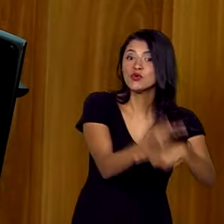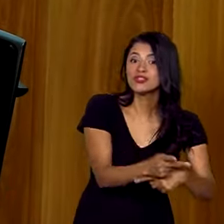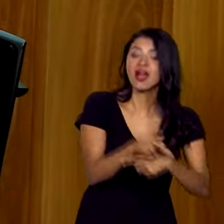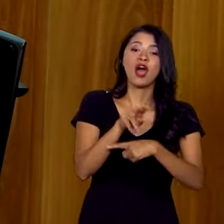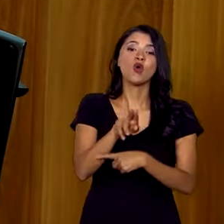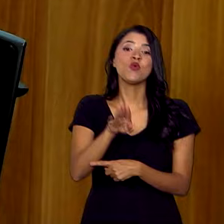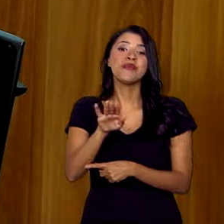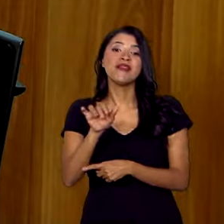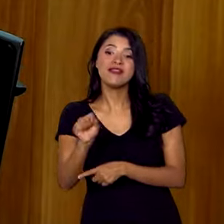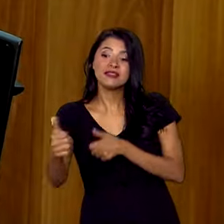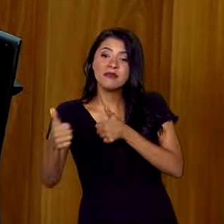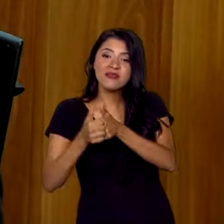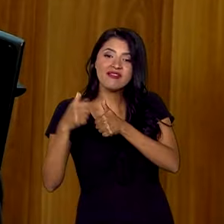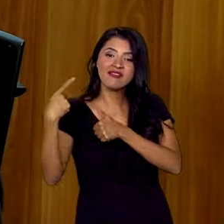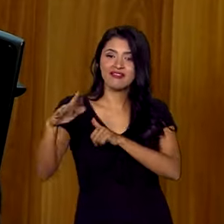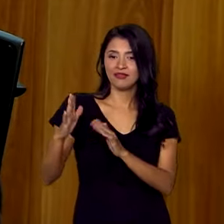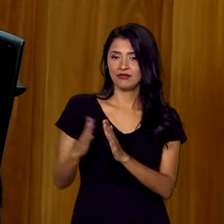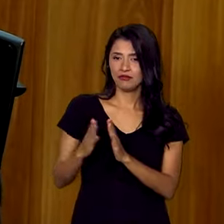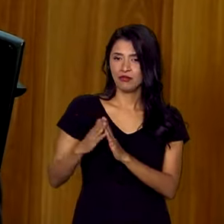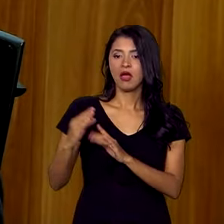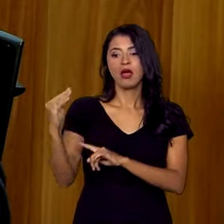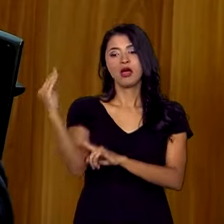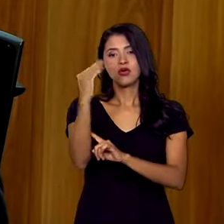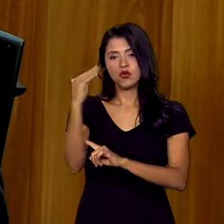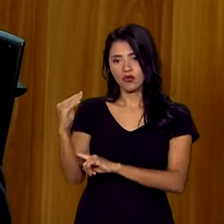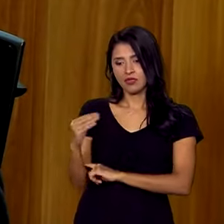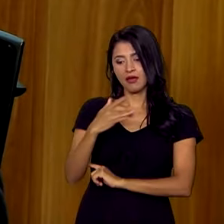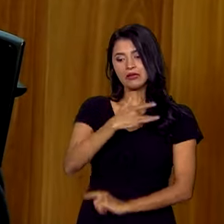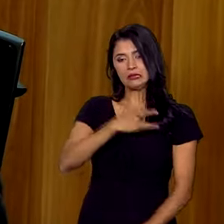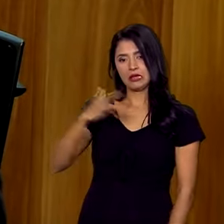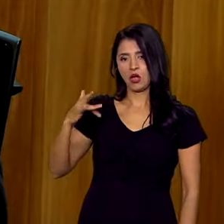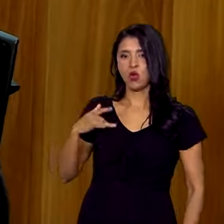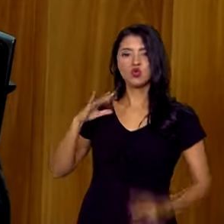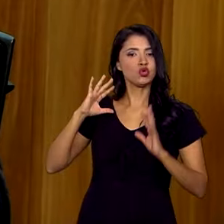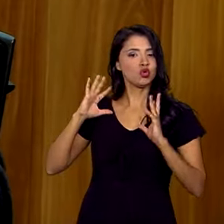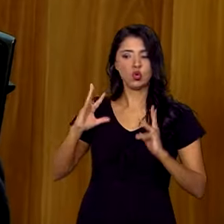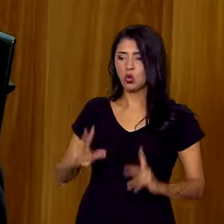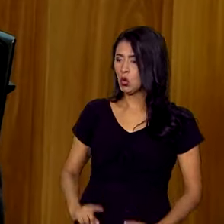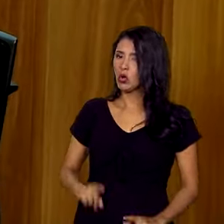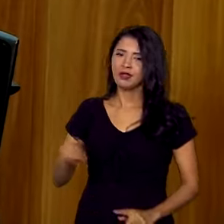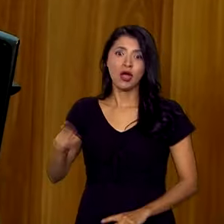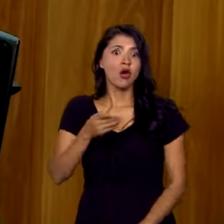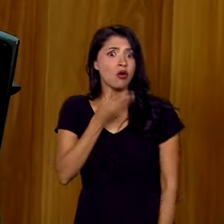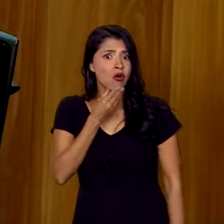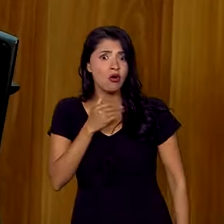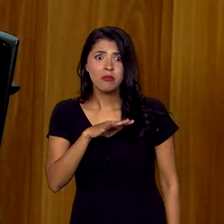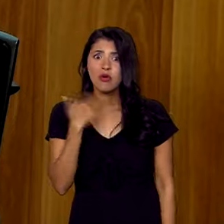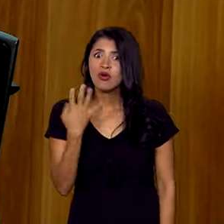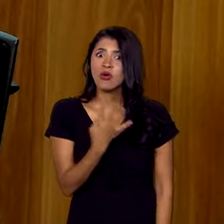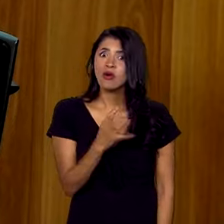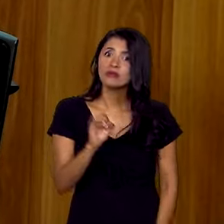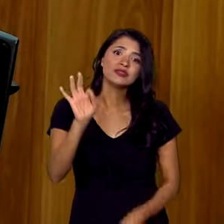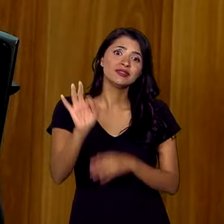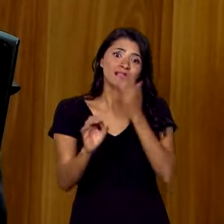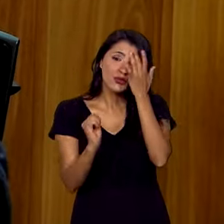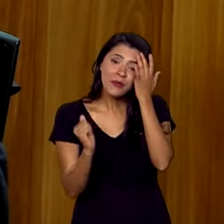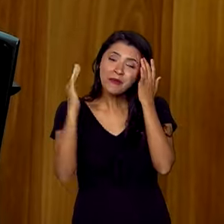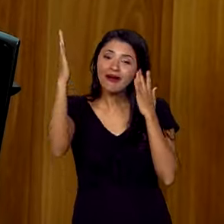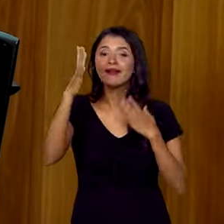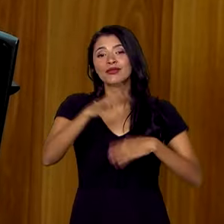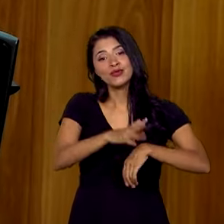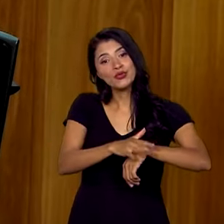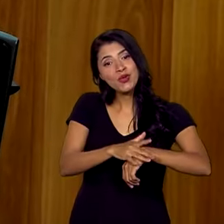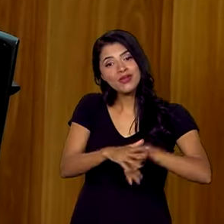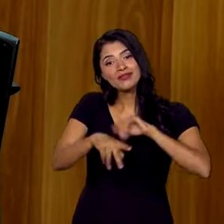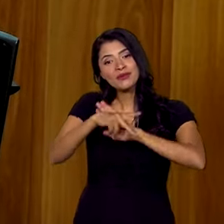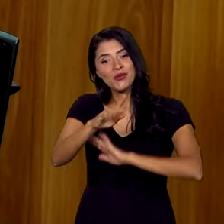próxima da sua casa para cuidar da sua saúde de modo integral os homens morrem 40% a mais por doenças